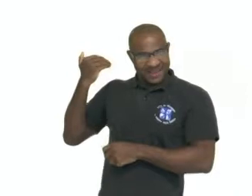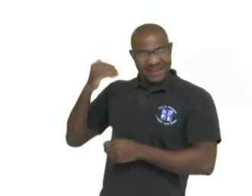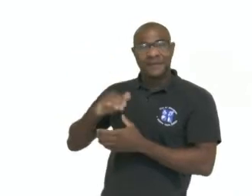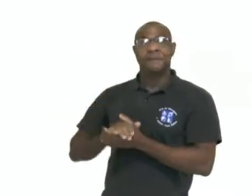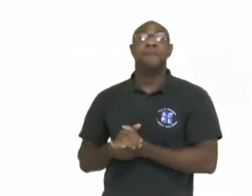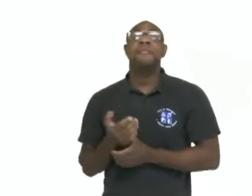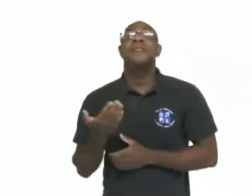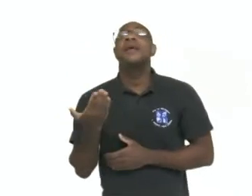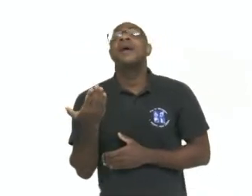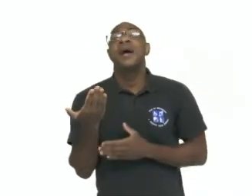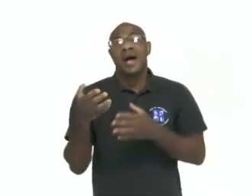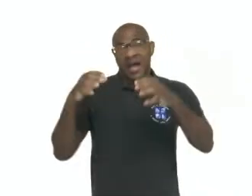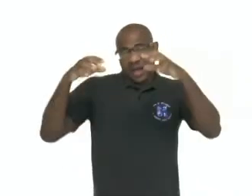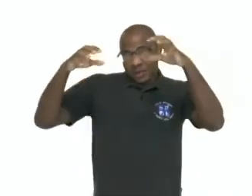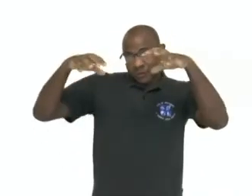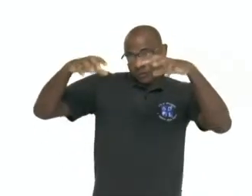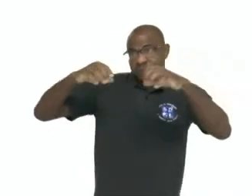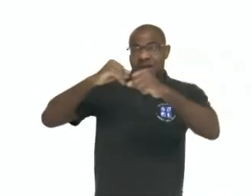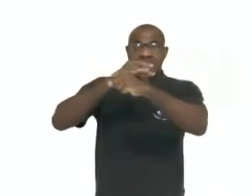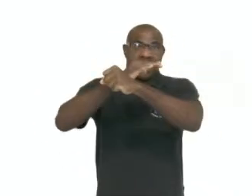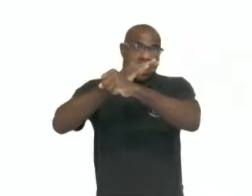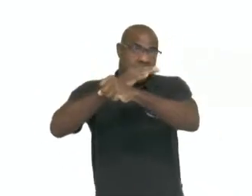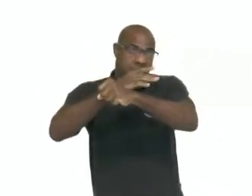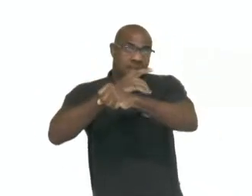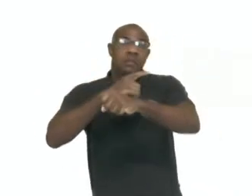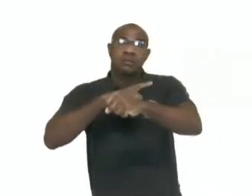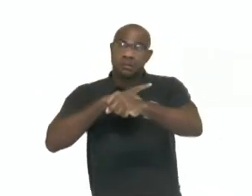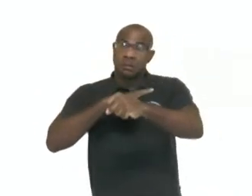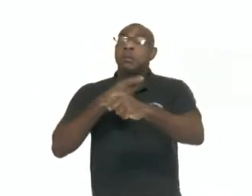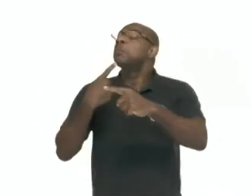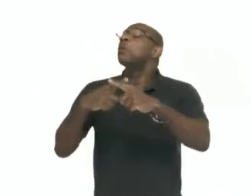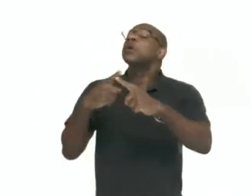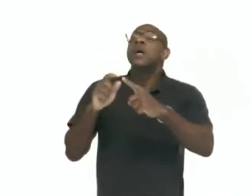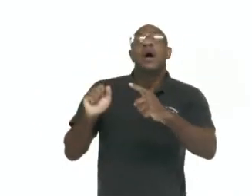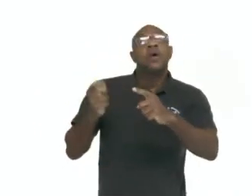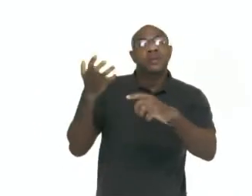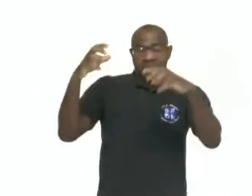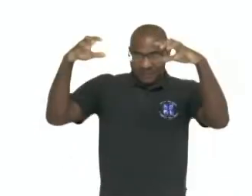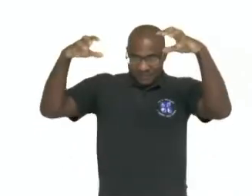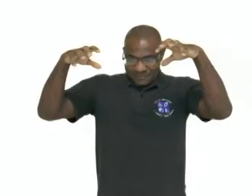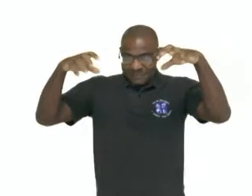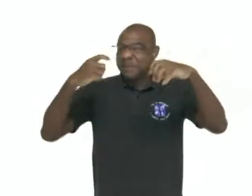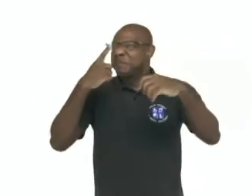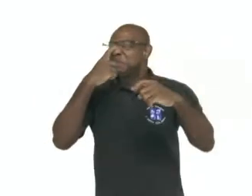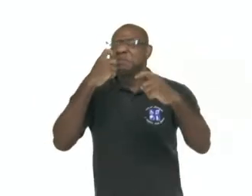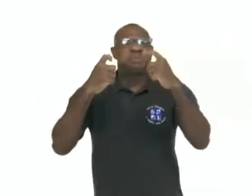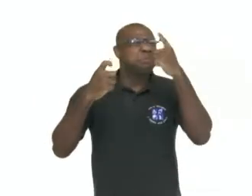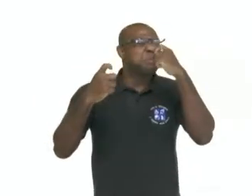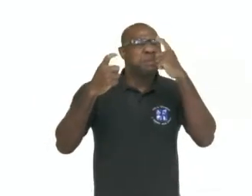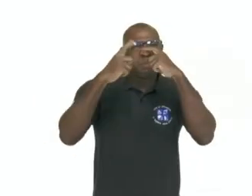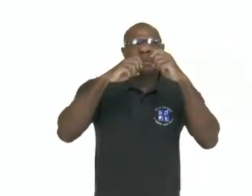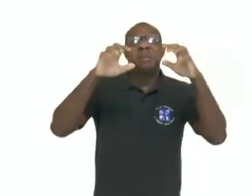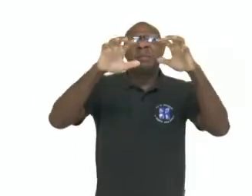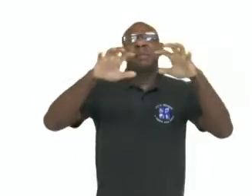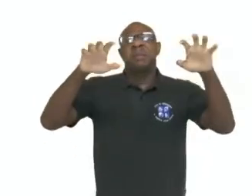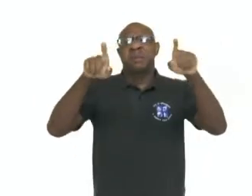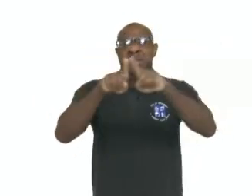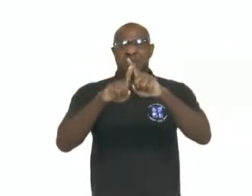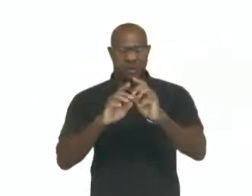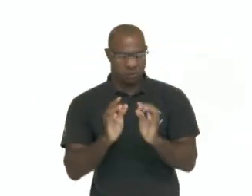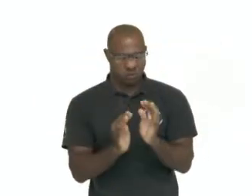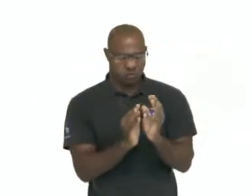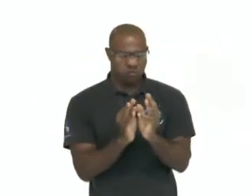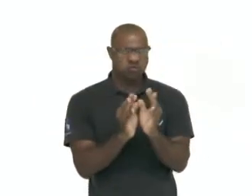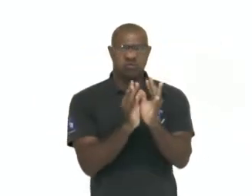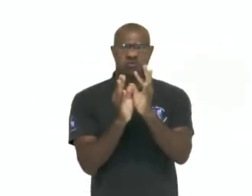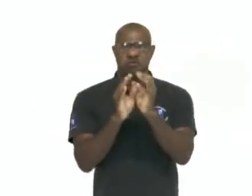chuva ácida é um fenômeno causado pela poluição atmosférica, principalmente por meio da queima de combustíveis fósseis